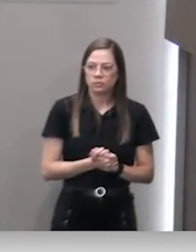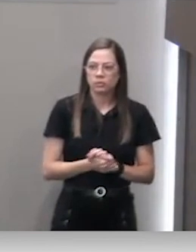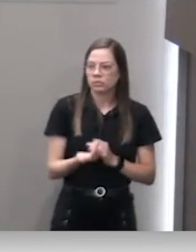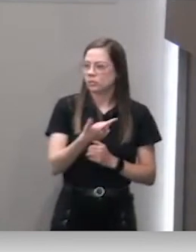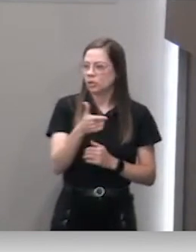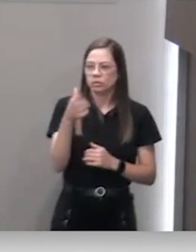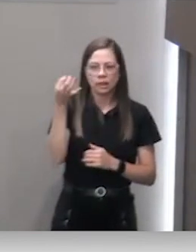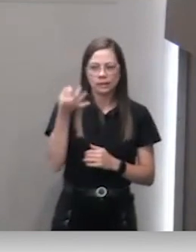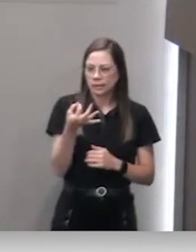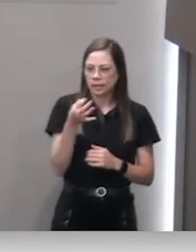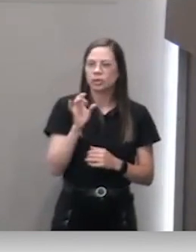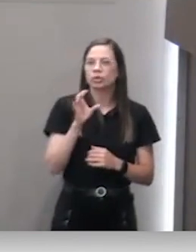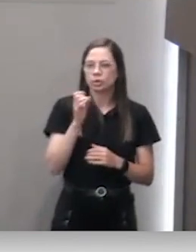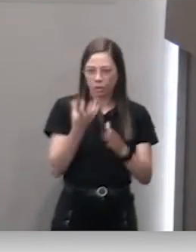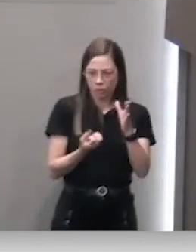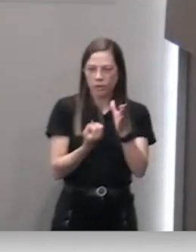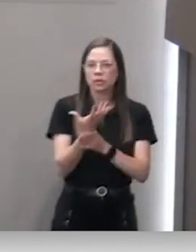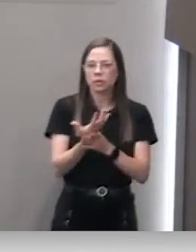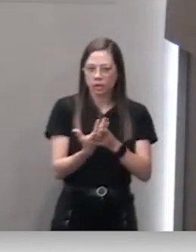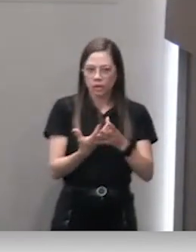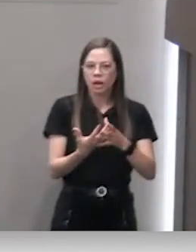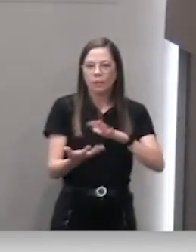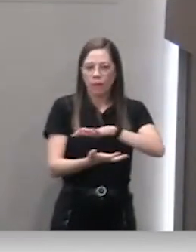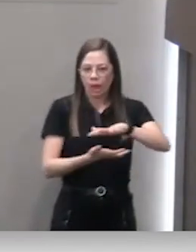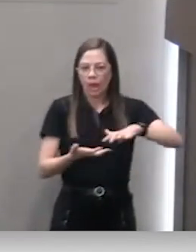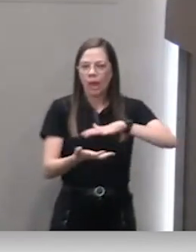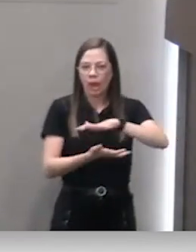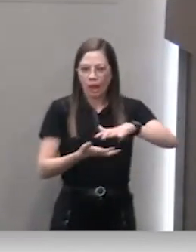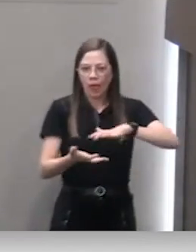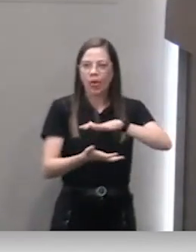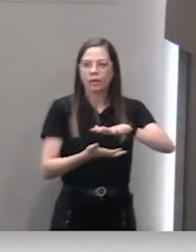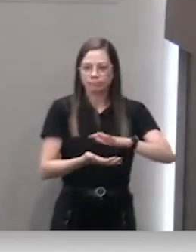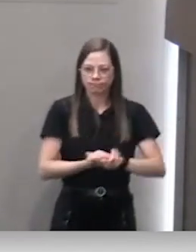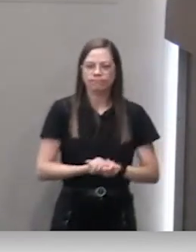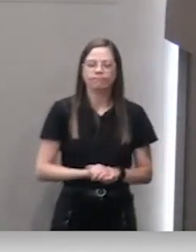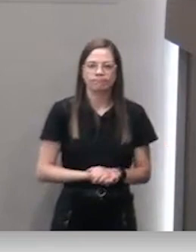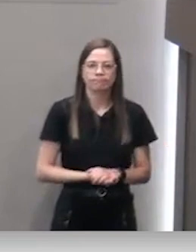inadequado, isso só vai criar confusão. Por favor.